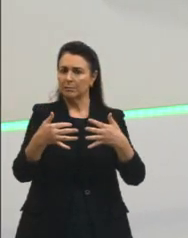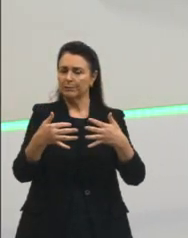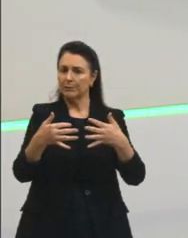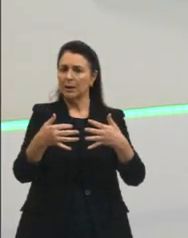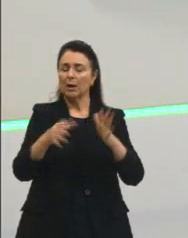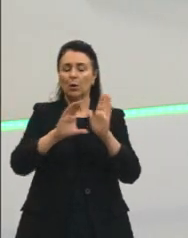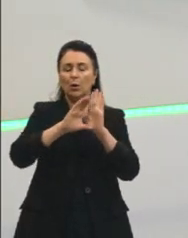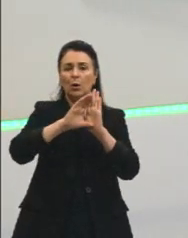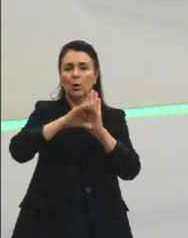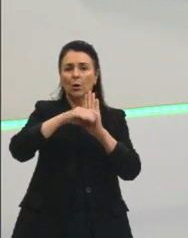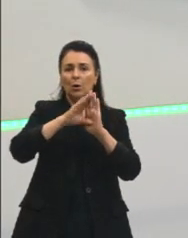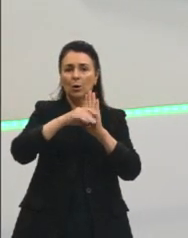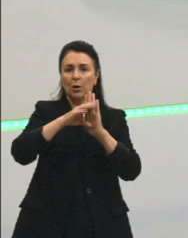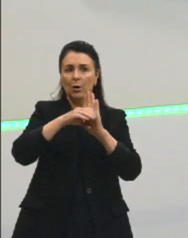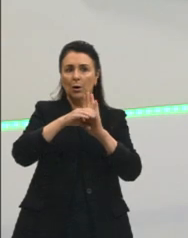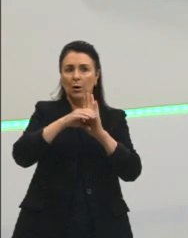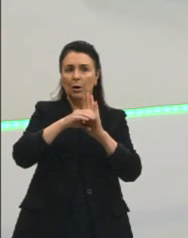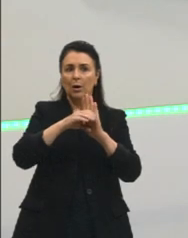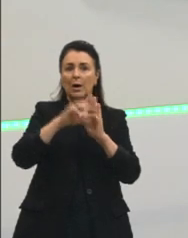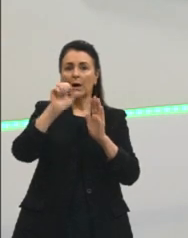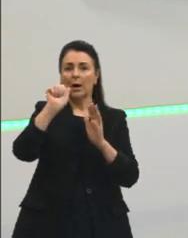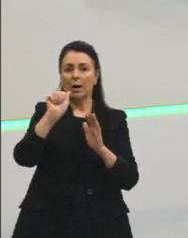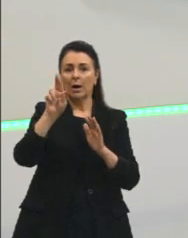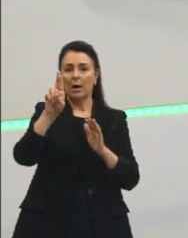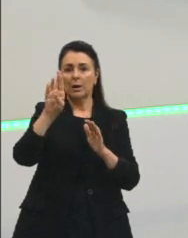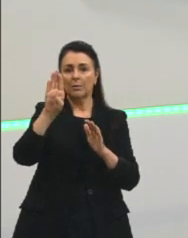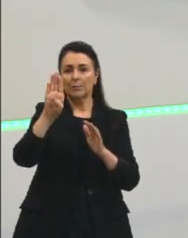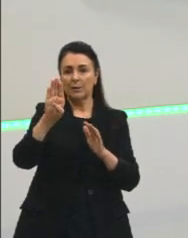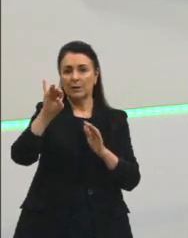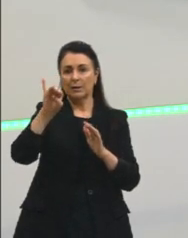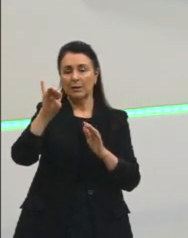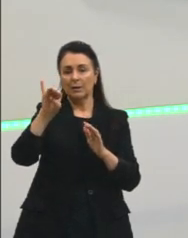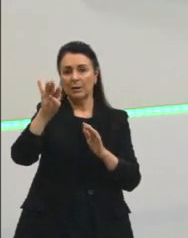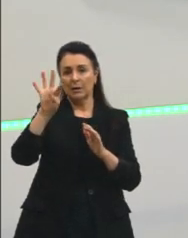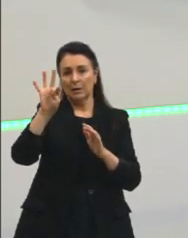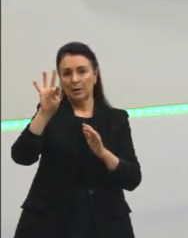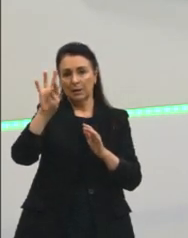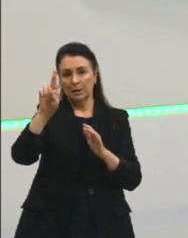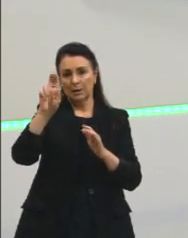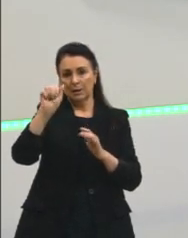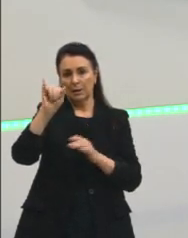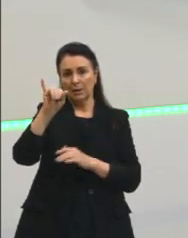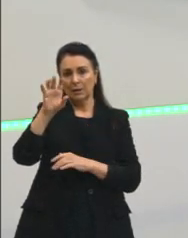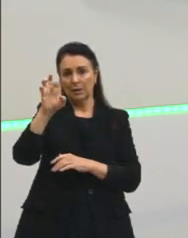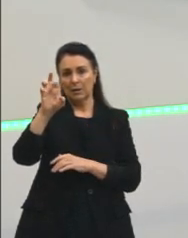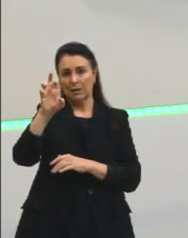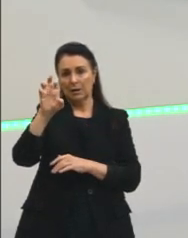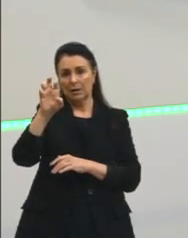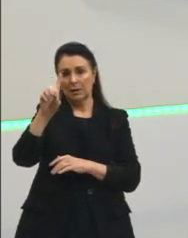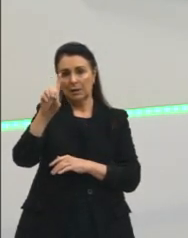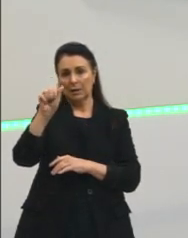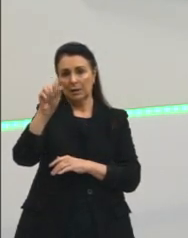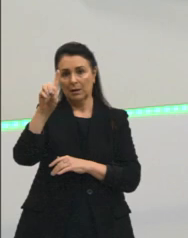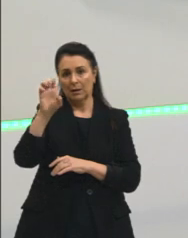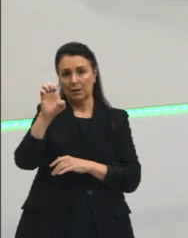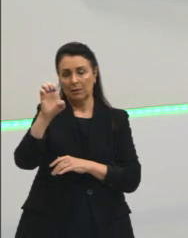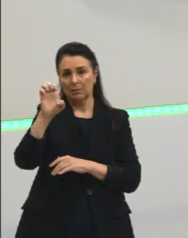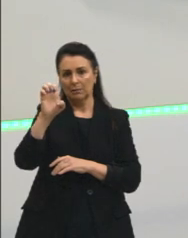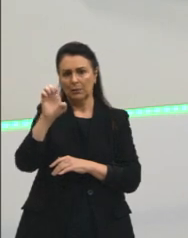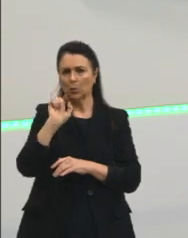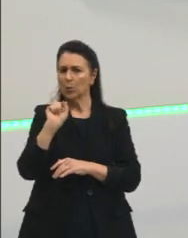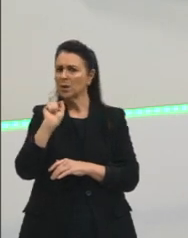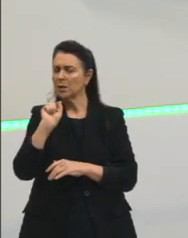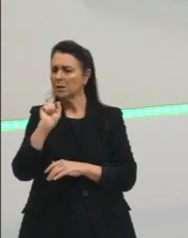que é o conceito de arbitrariedade do signo que que é isso Você já